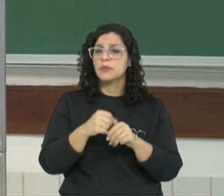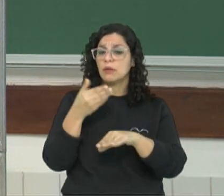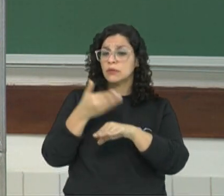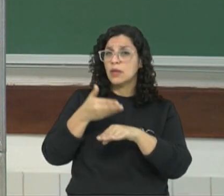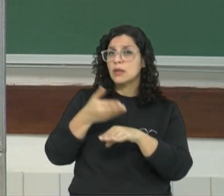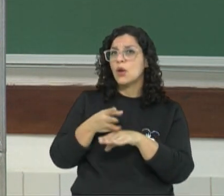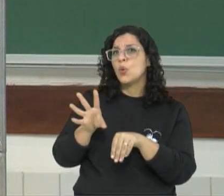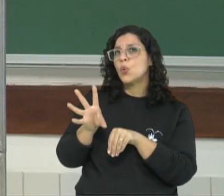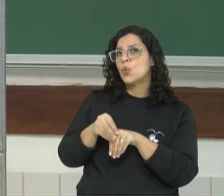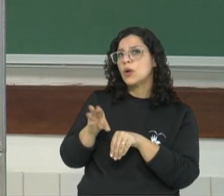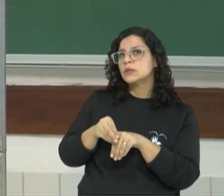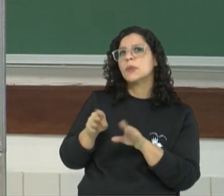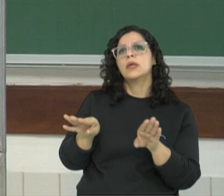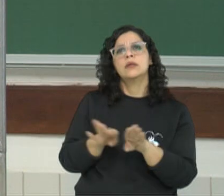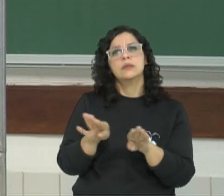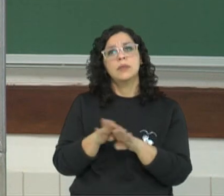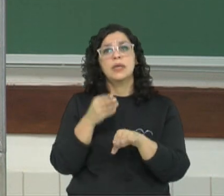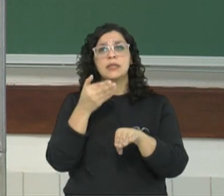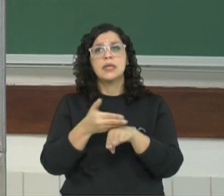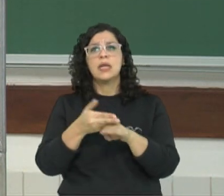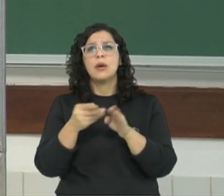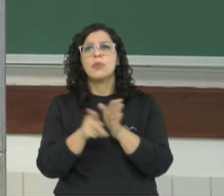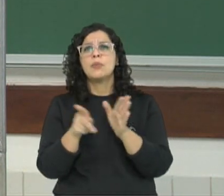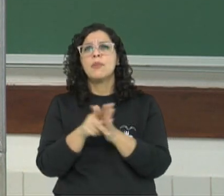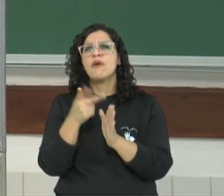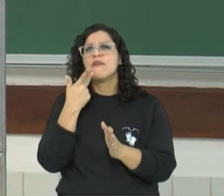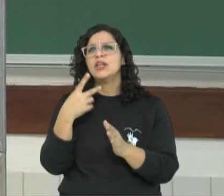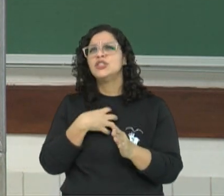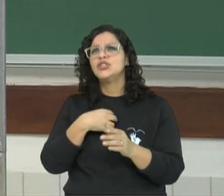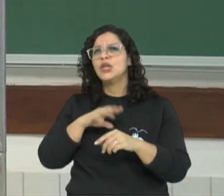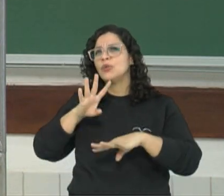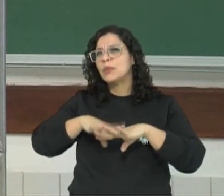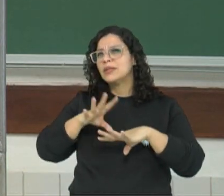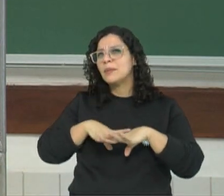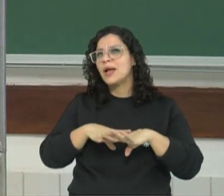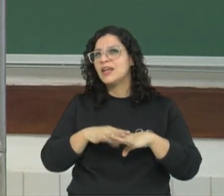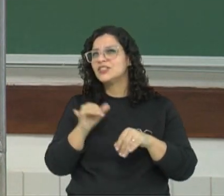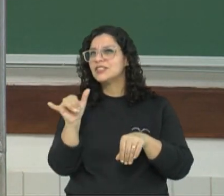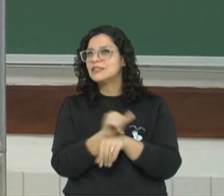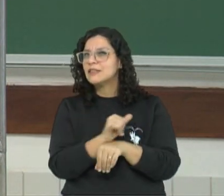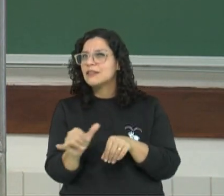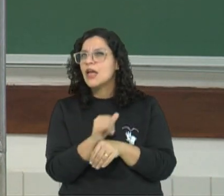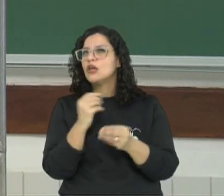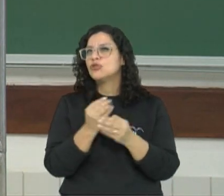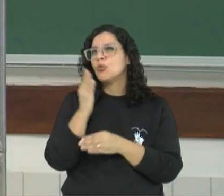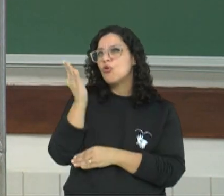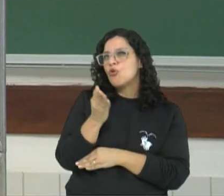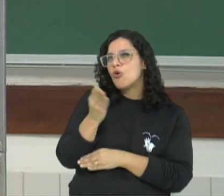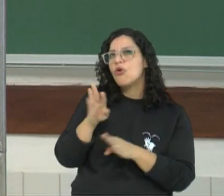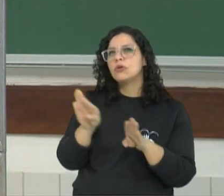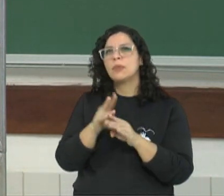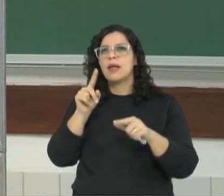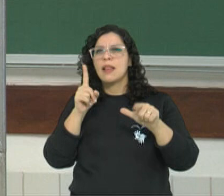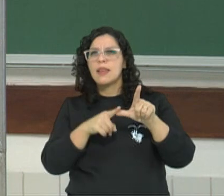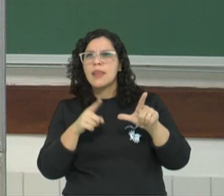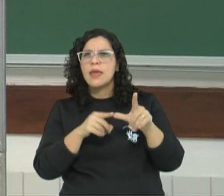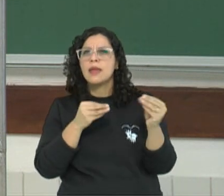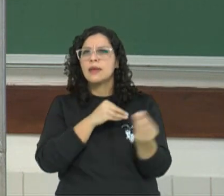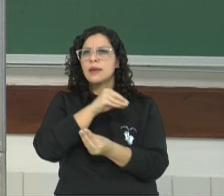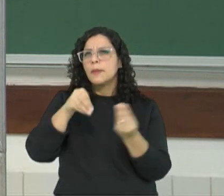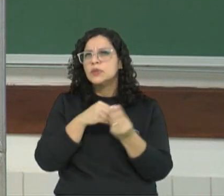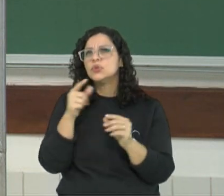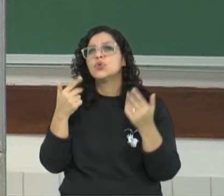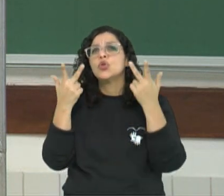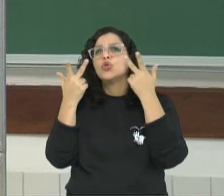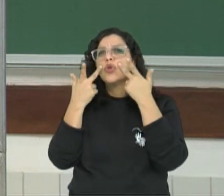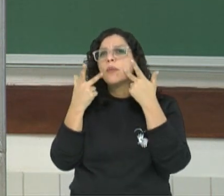treinar um pouquinho essa parte eu chamo de mandinga matemática, né? Essa parte dos cortes, né? Das letras e tudo mais, que é bastante